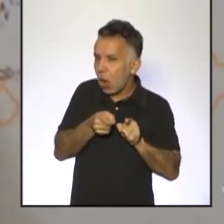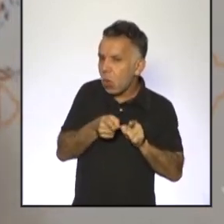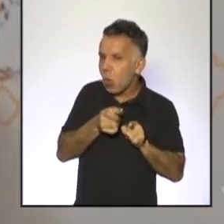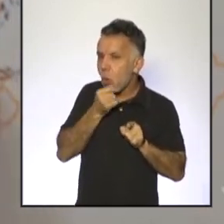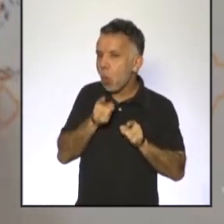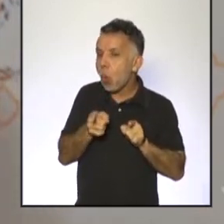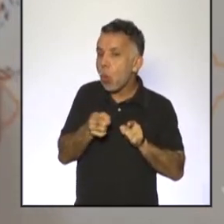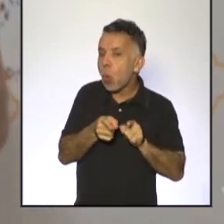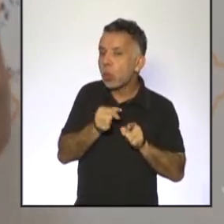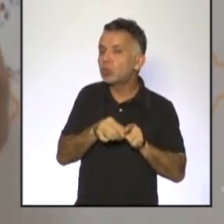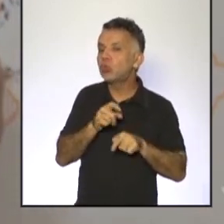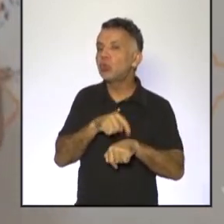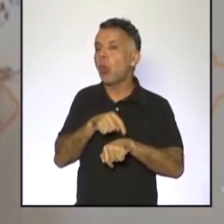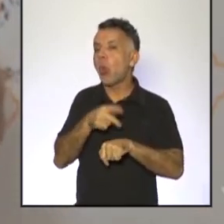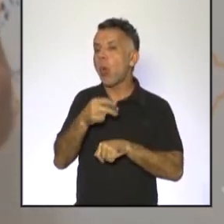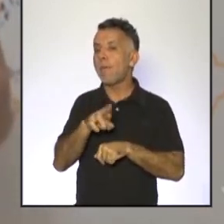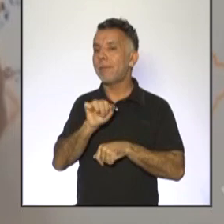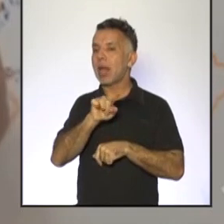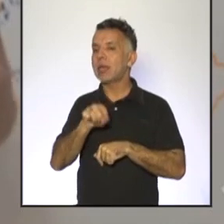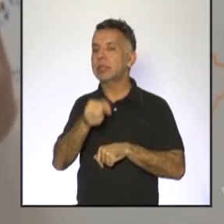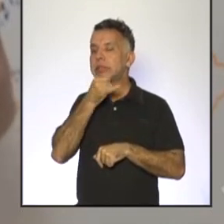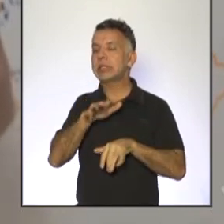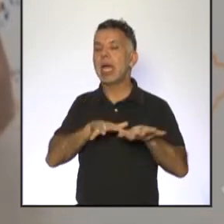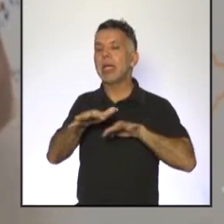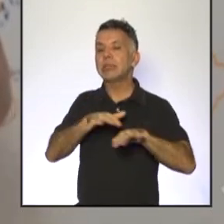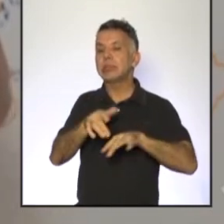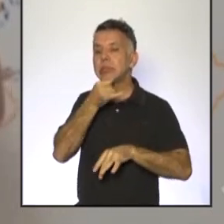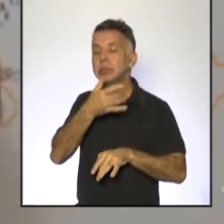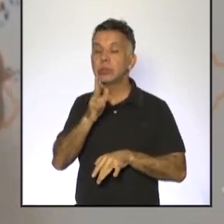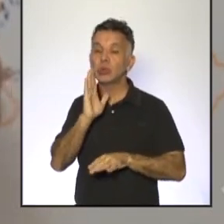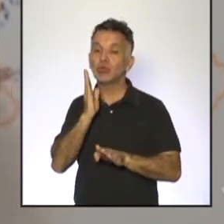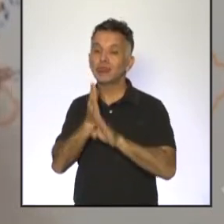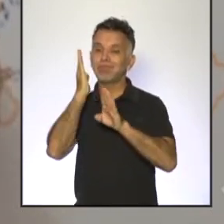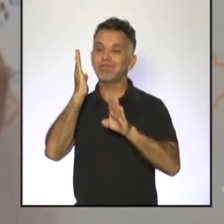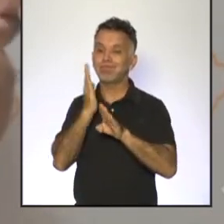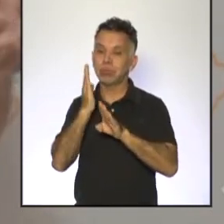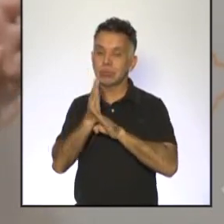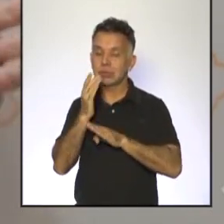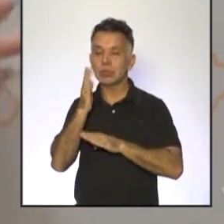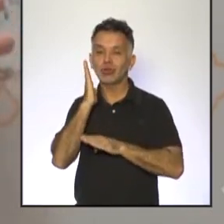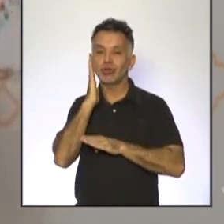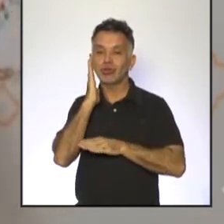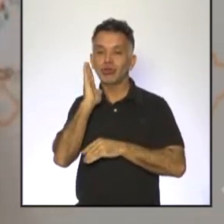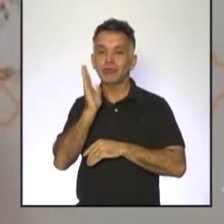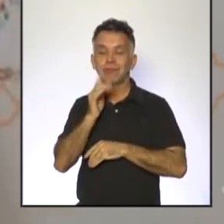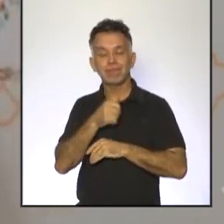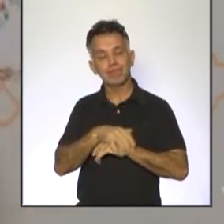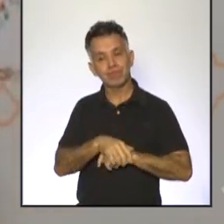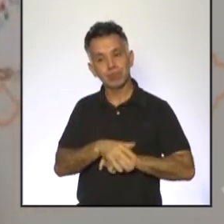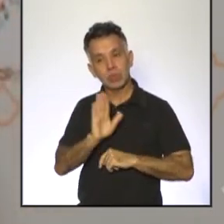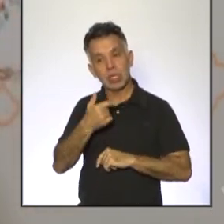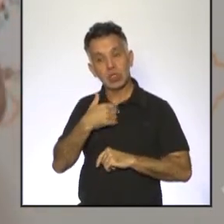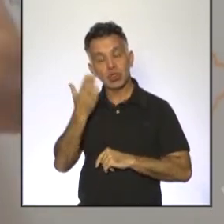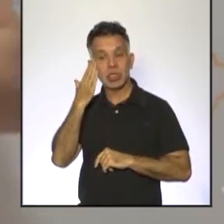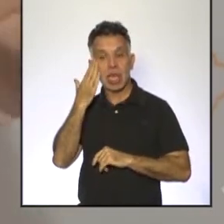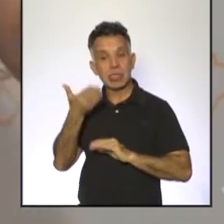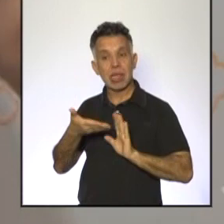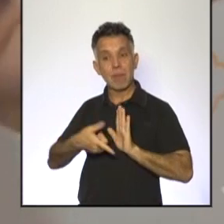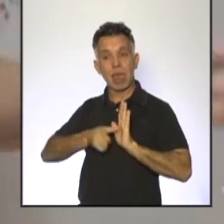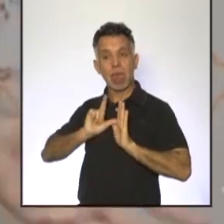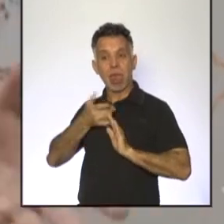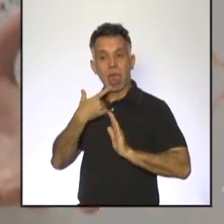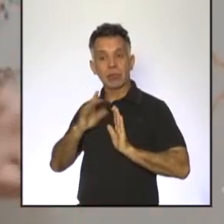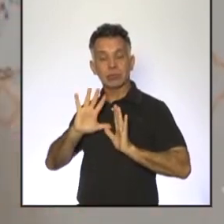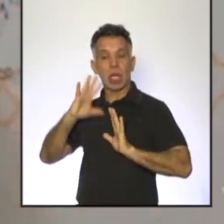geral a terremotos premonitórios, que são terremotos que precedem um